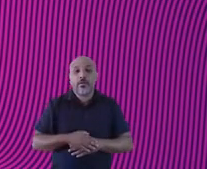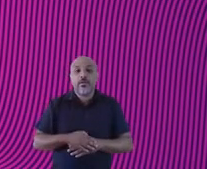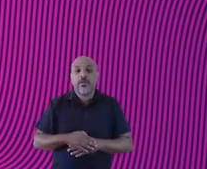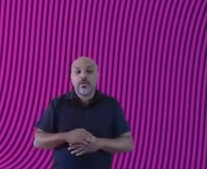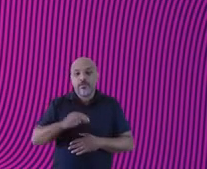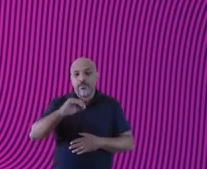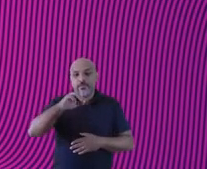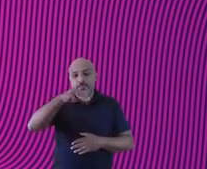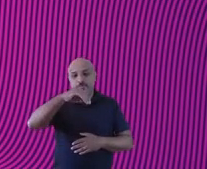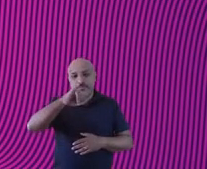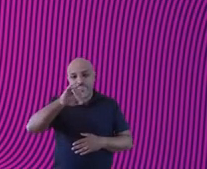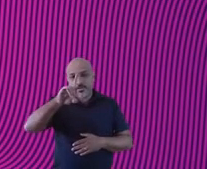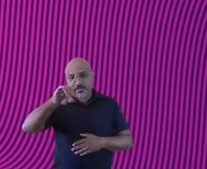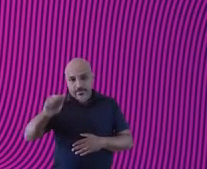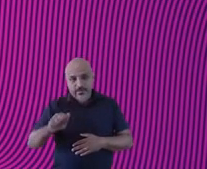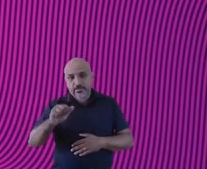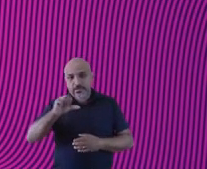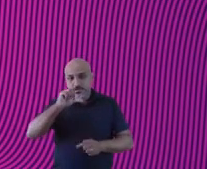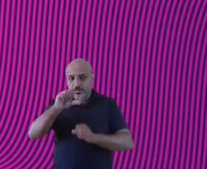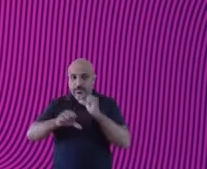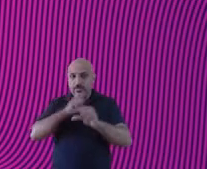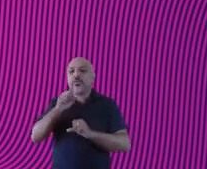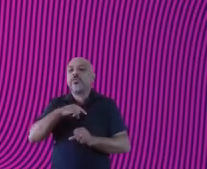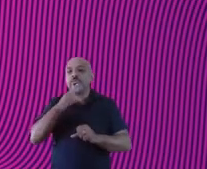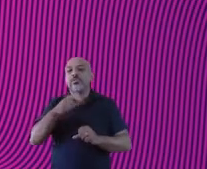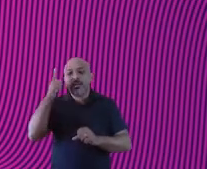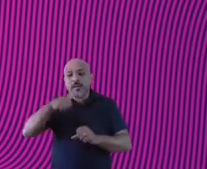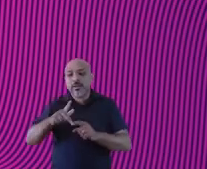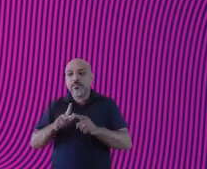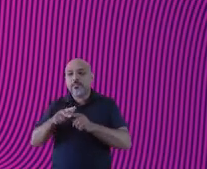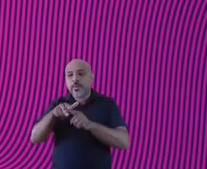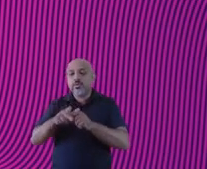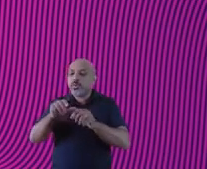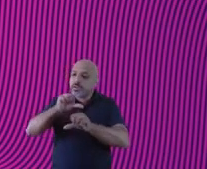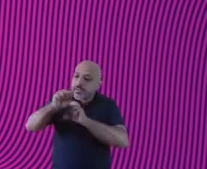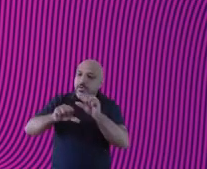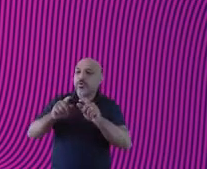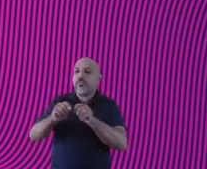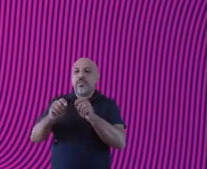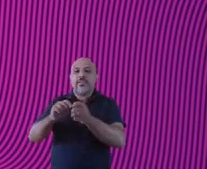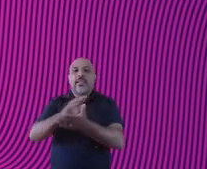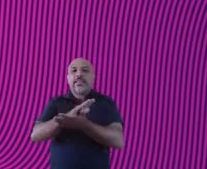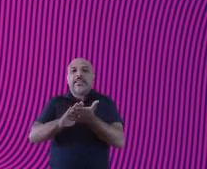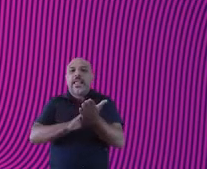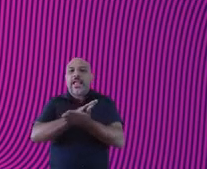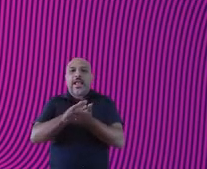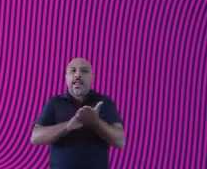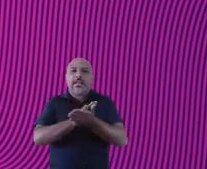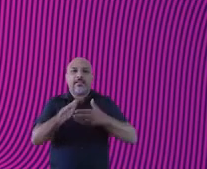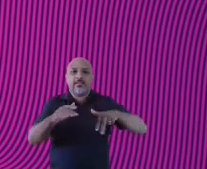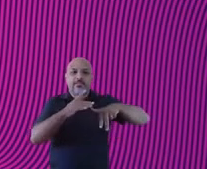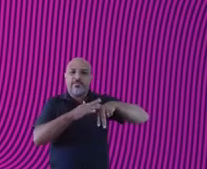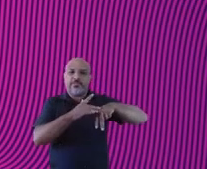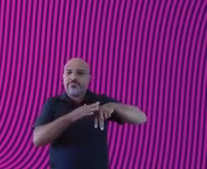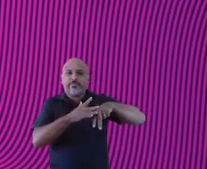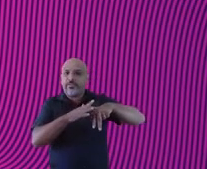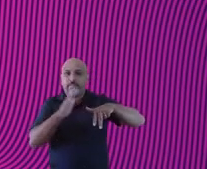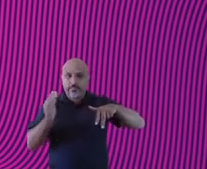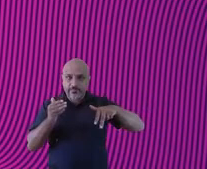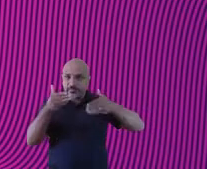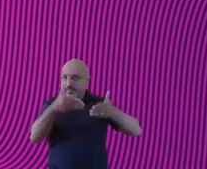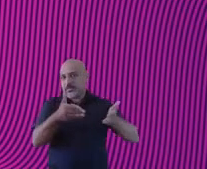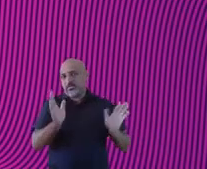gente trocava a lena, conseguia a manutenção com lena ou não fazia nada, porque a paciente estava com resposta completa stringent.